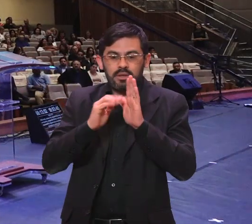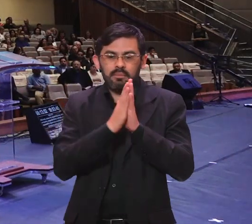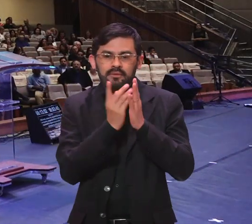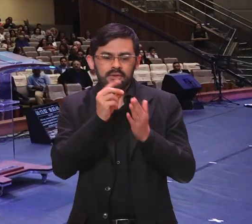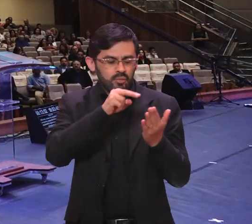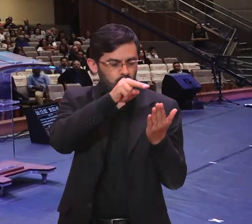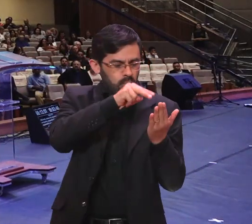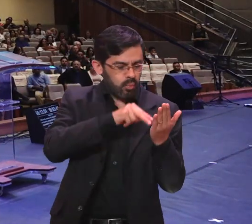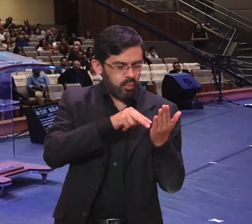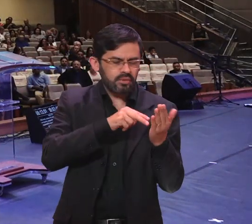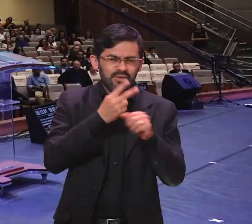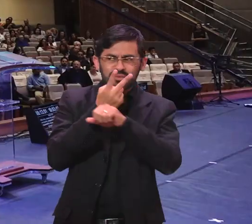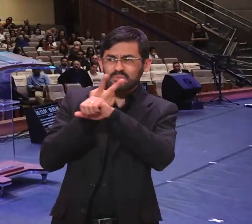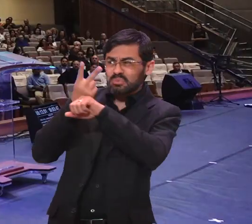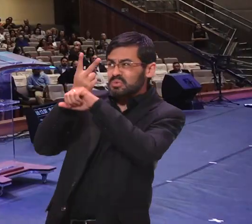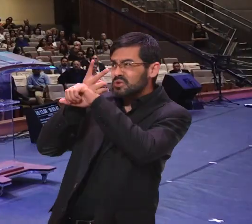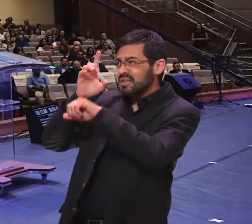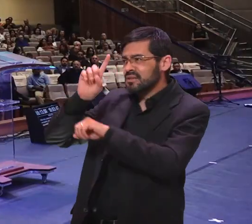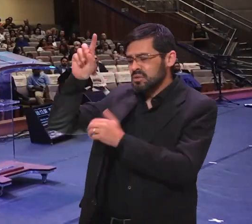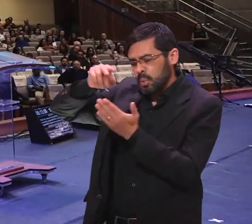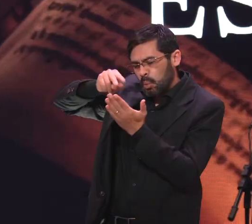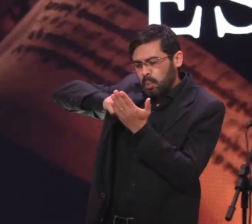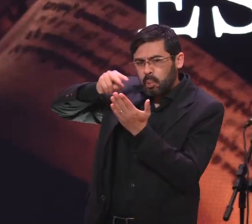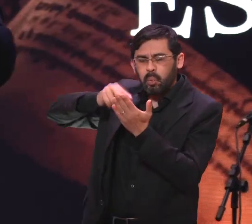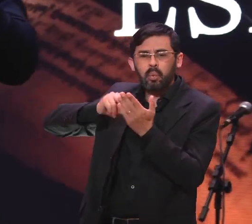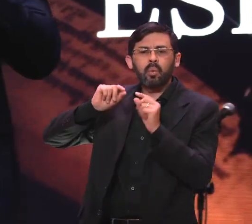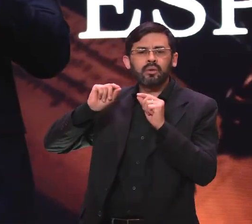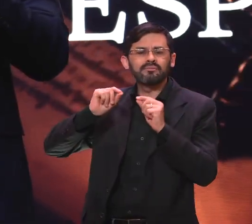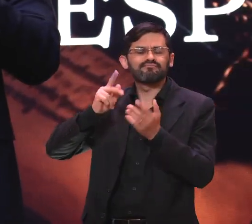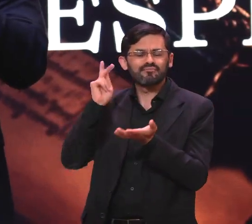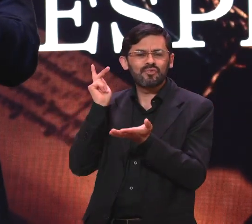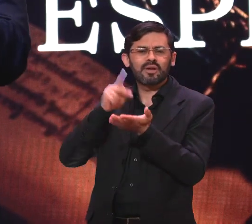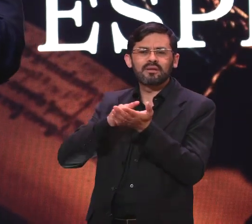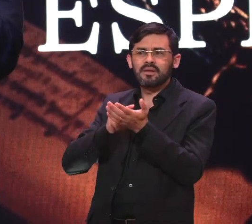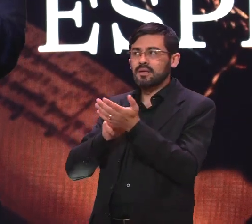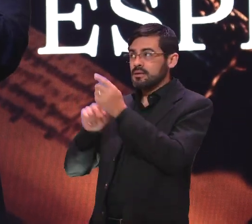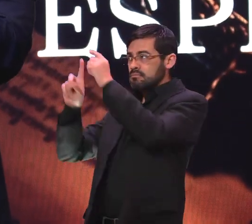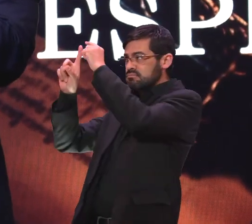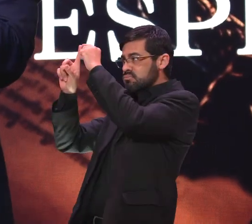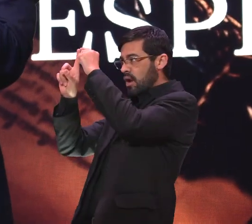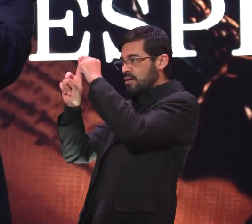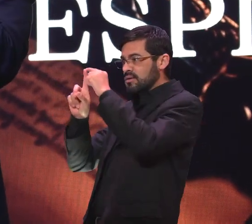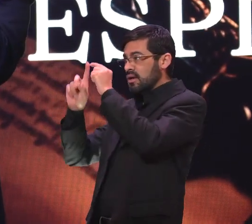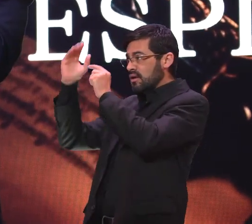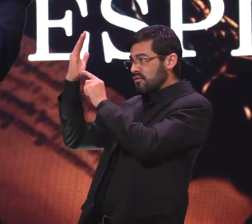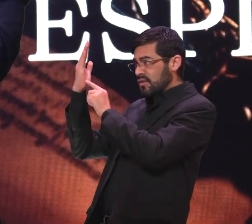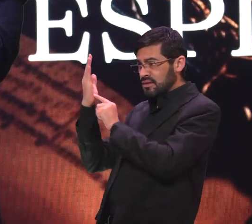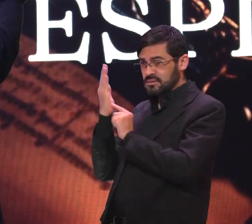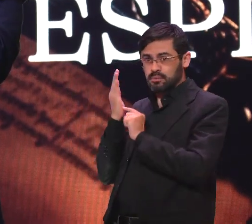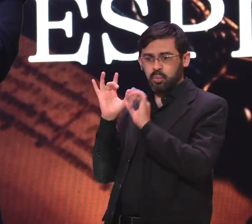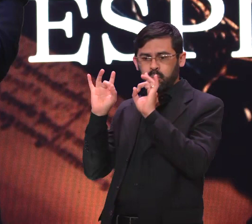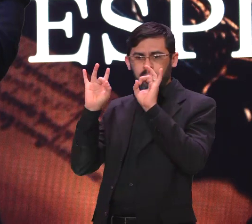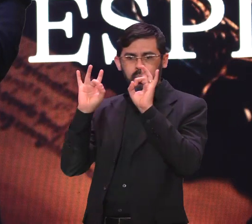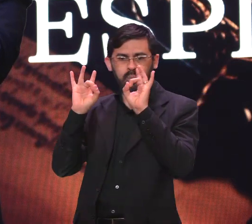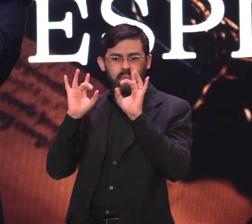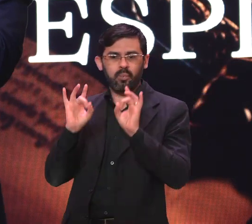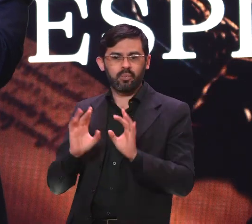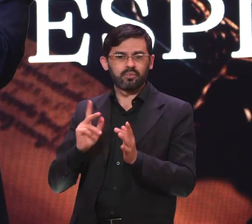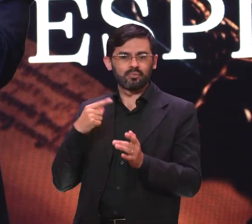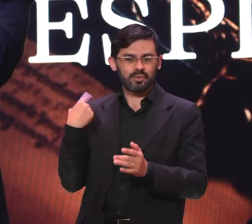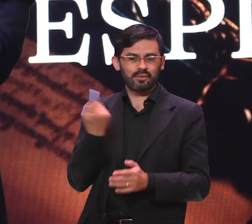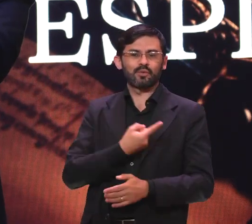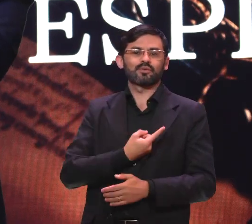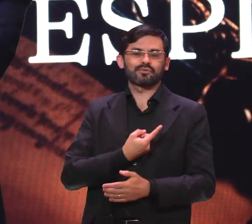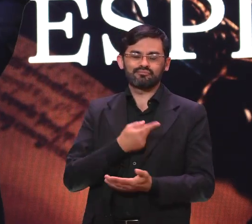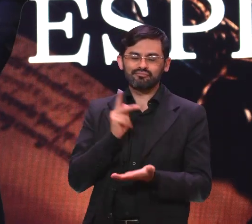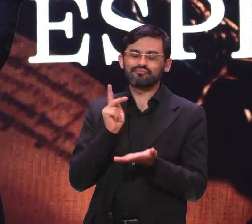devocional, está buscando a Deus, está lendo, que elas tomam um sentido especial